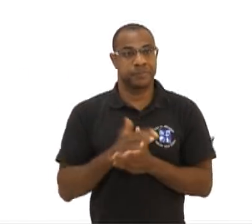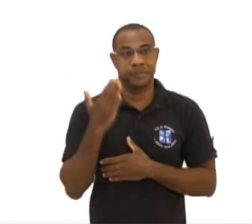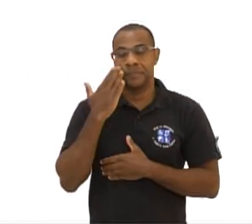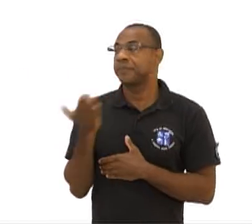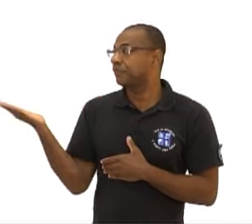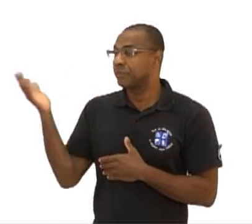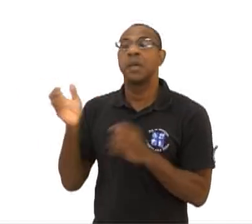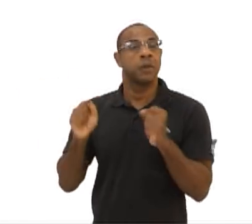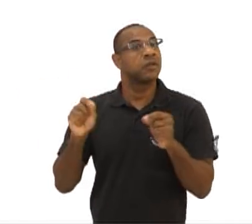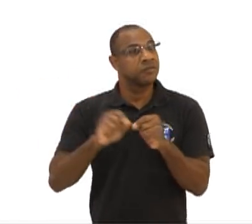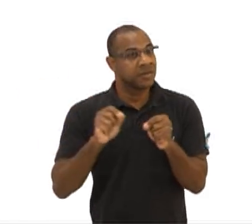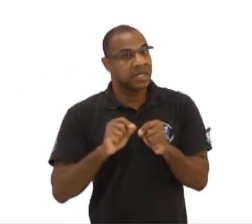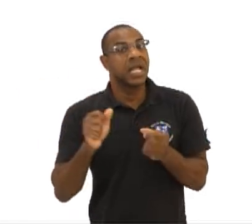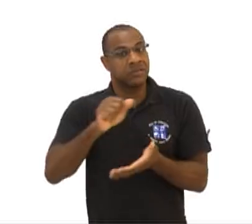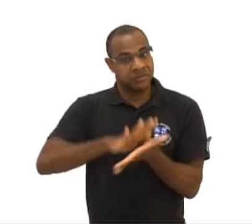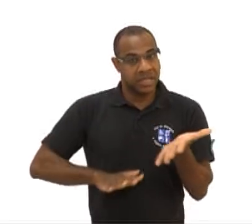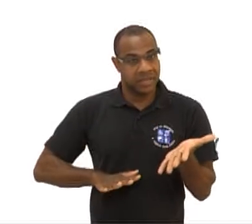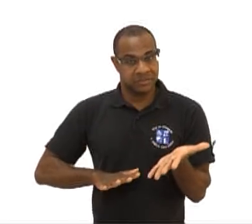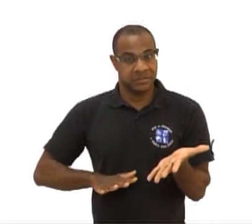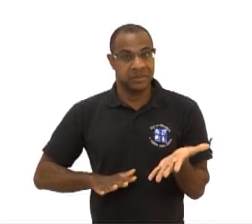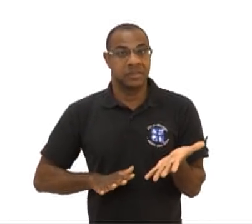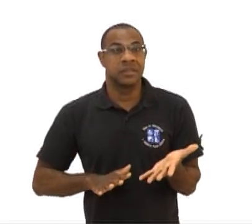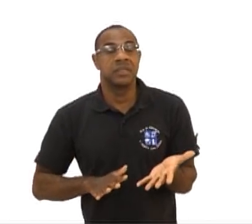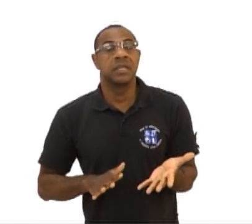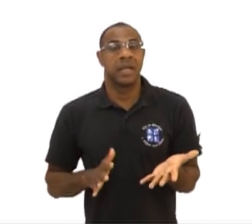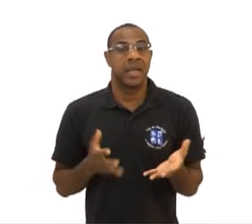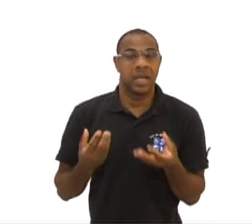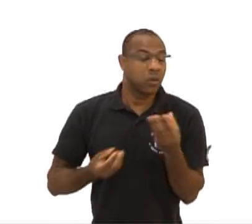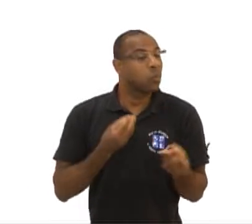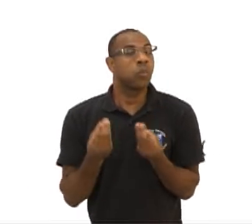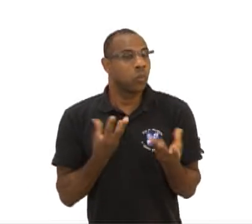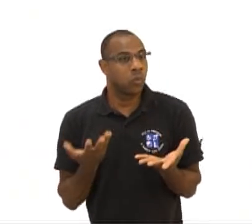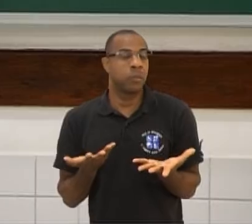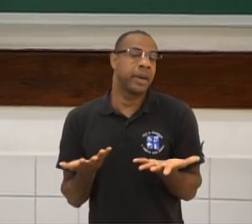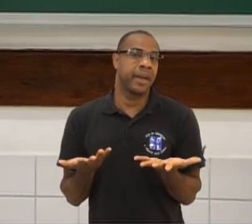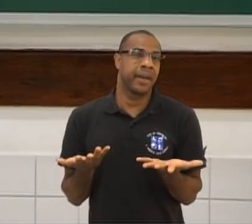ensinoreligioso.deb@gmail.com. Vocês podem fazer essa atividade, de fato, né,